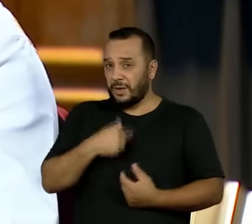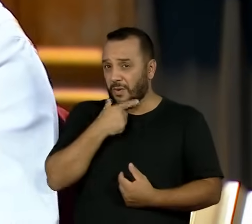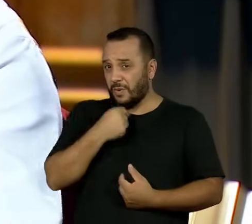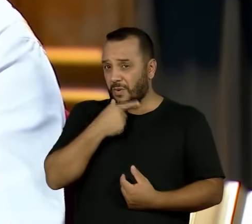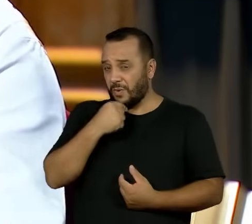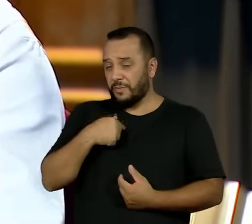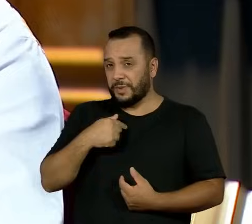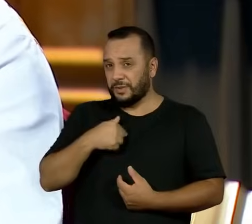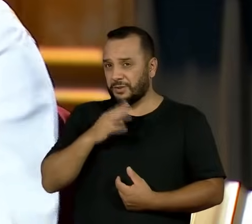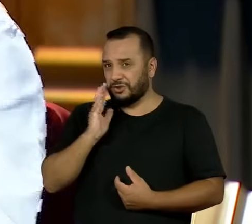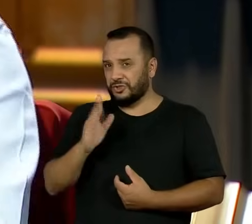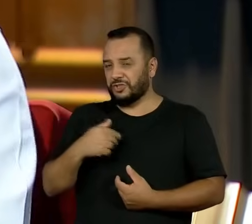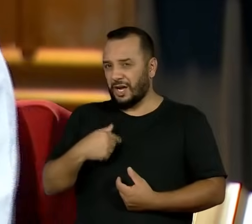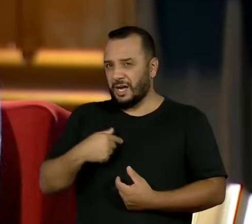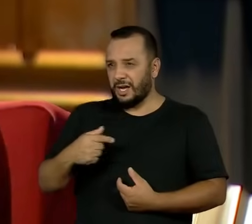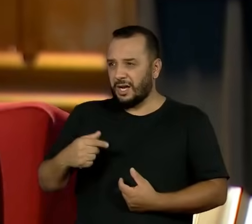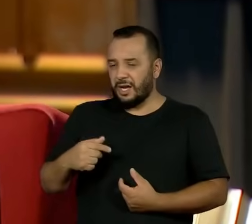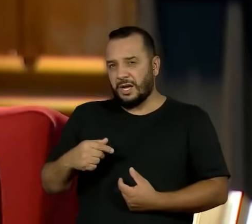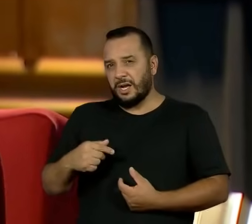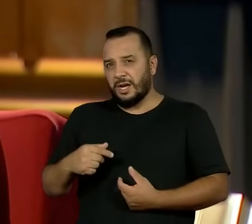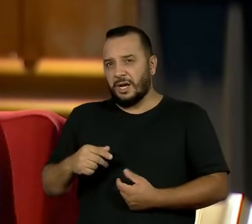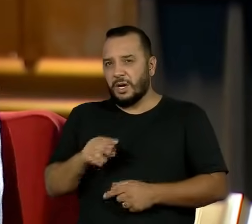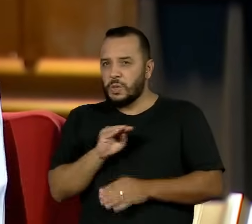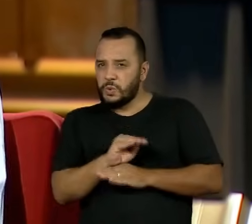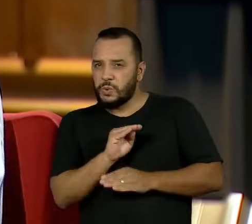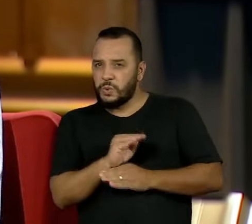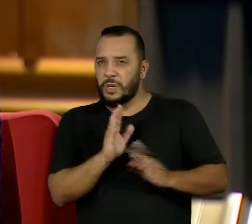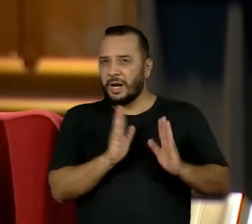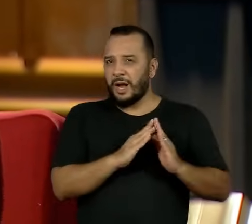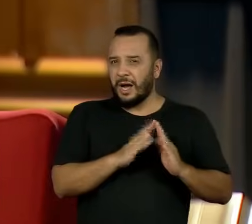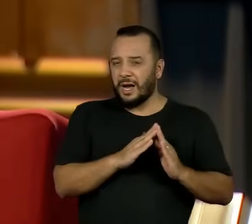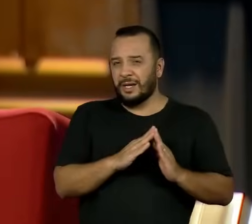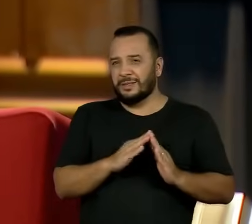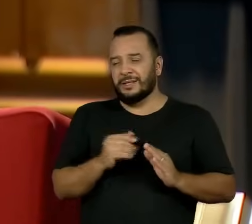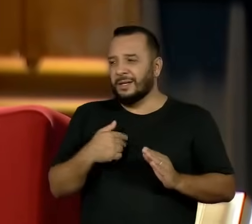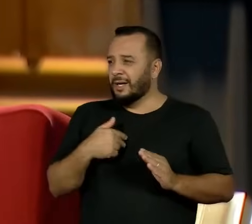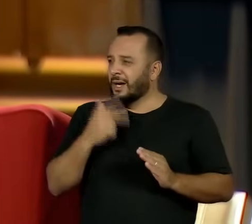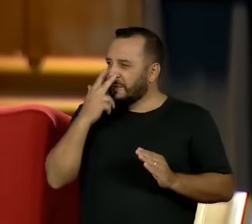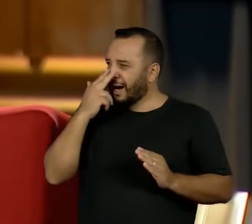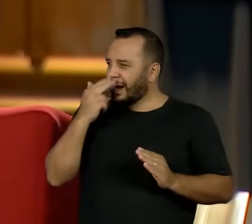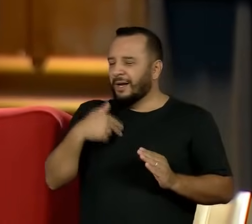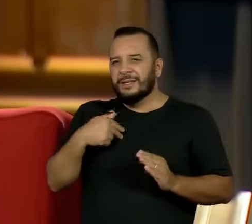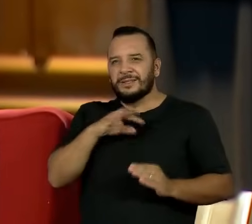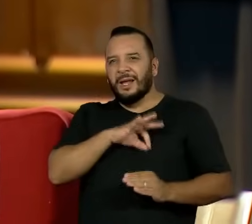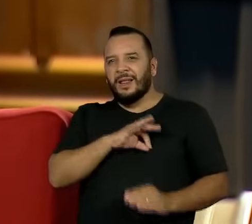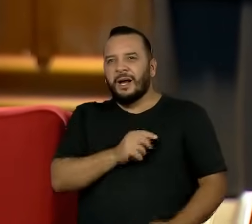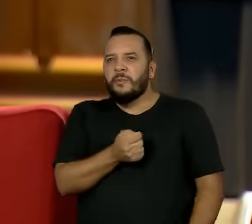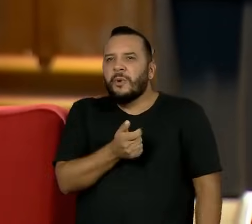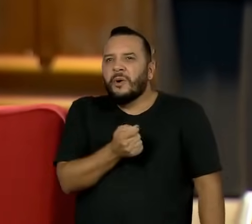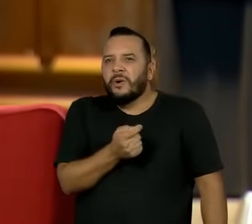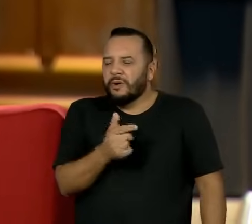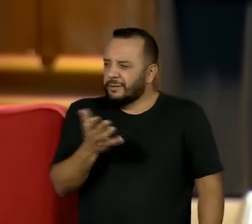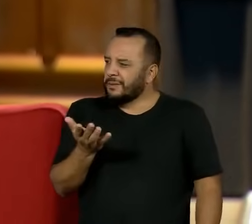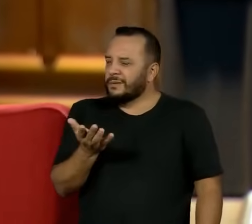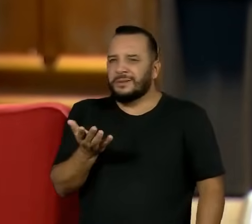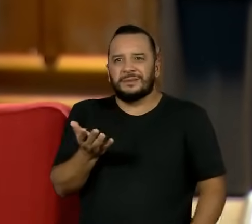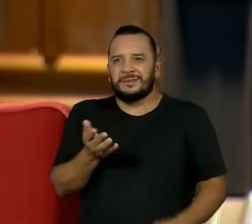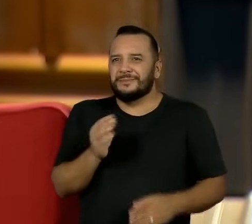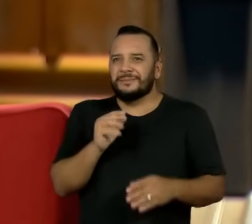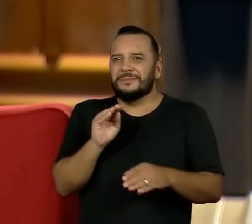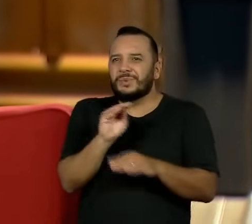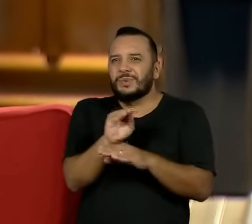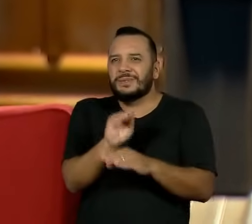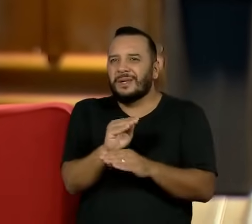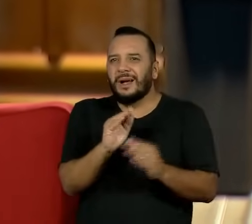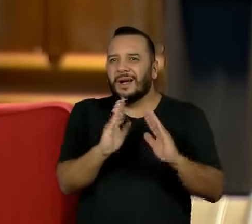rígida, quando ele deixa de ser o provedor, quando ele passa a não ganhar o que ele gostaria, ou que ele precisaria, na perspectiva